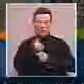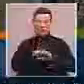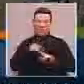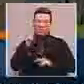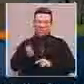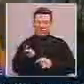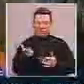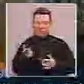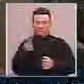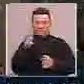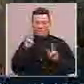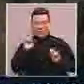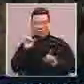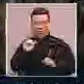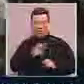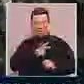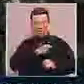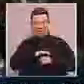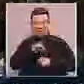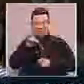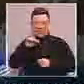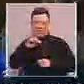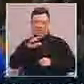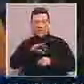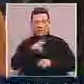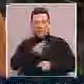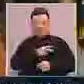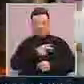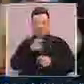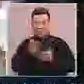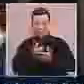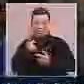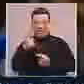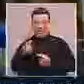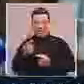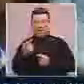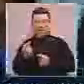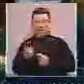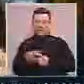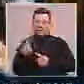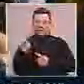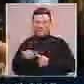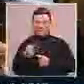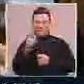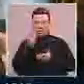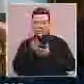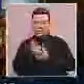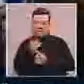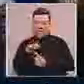fazem e no caso das faculdades também do interesse que existe em estudar uma determinada área, um determinado